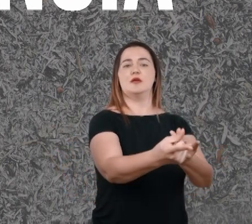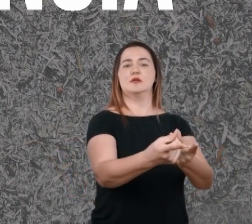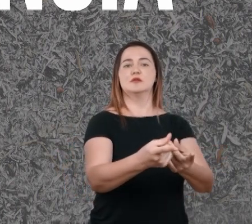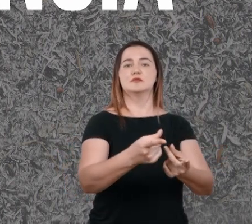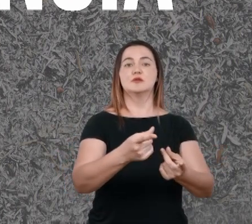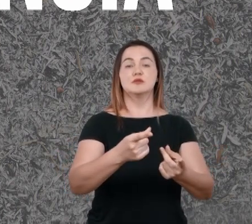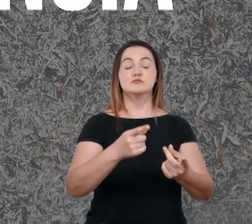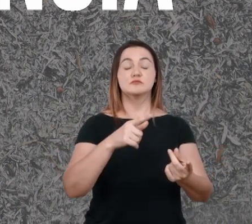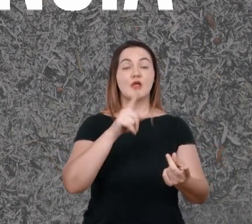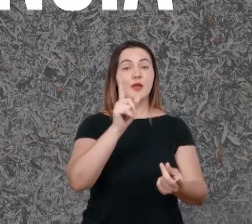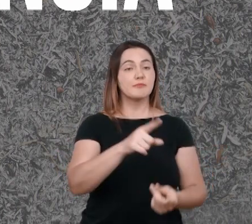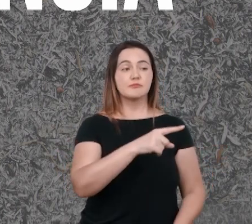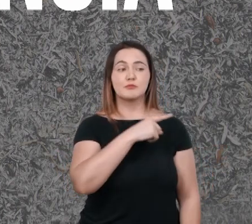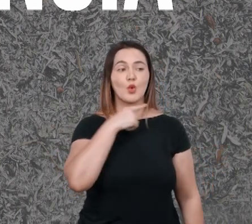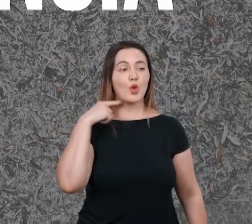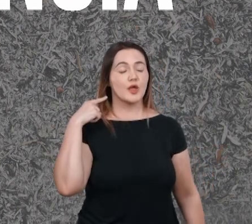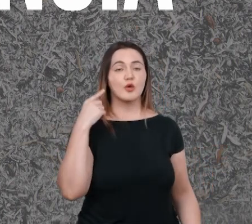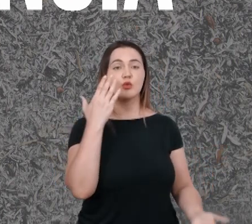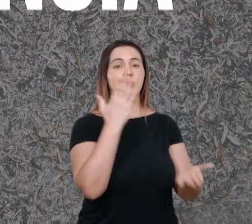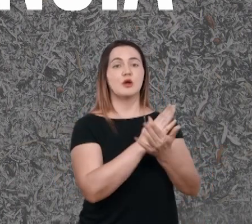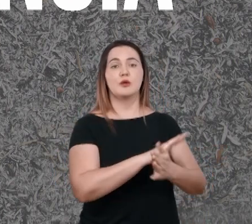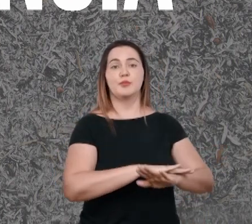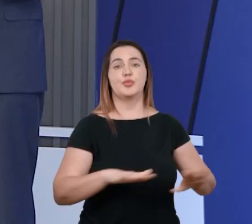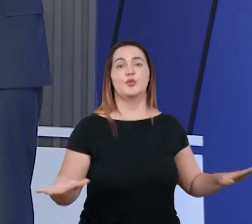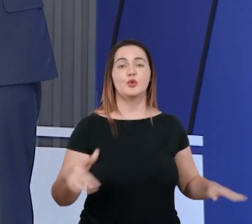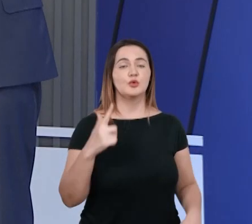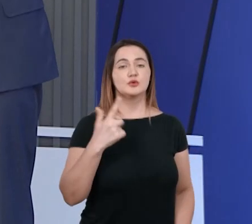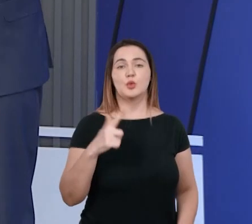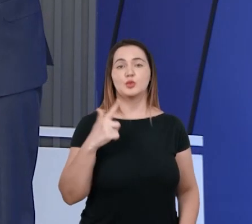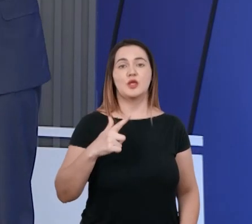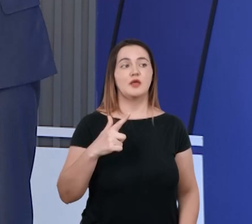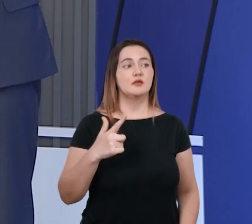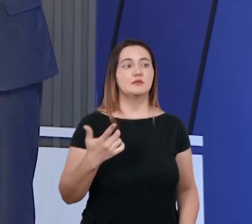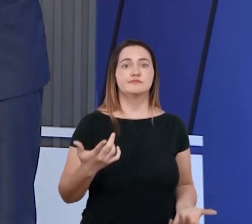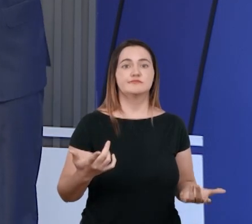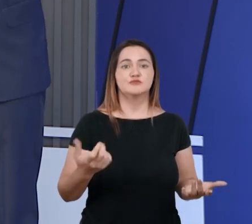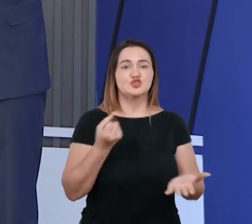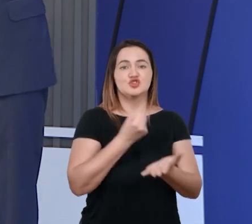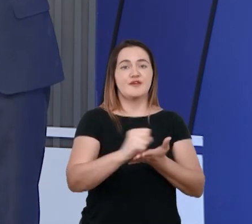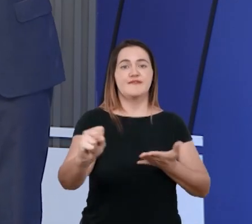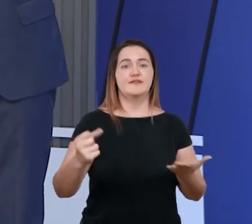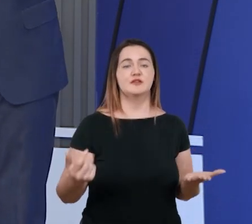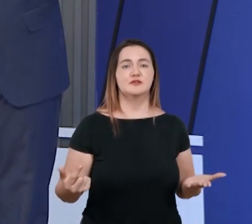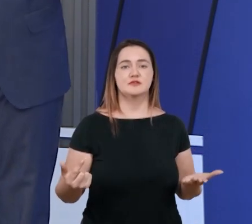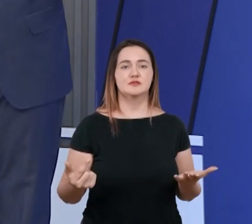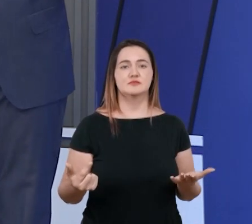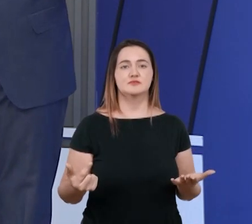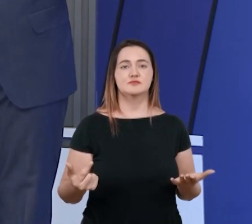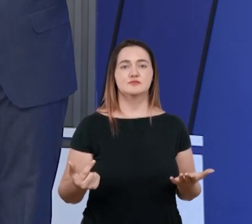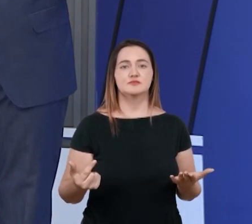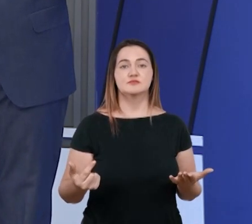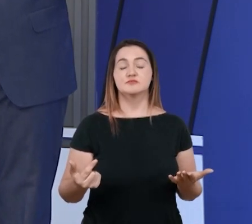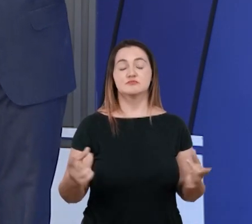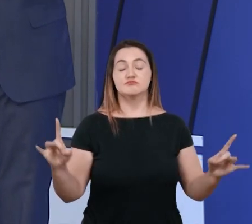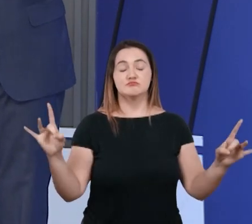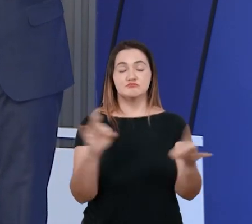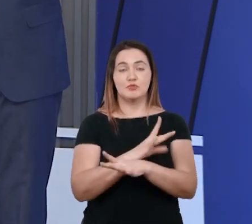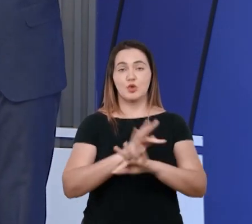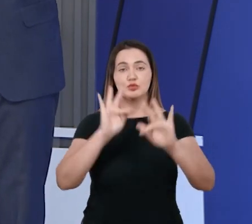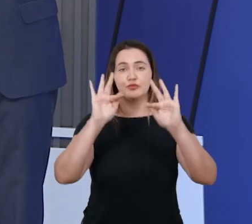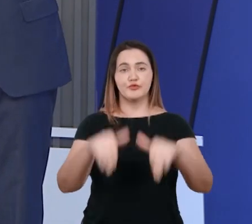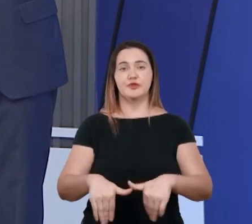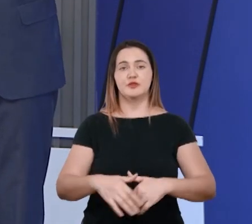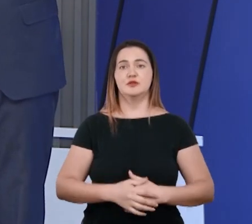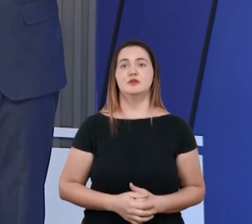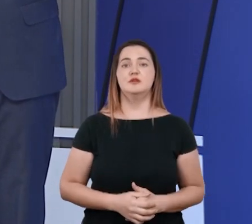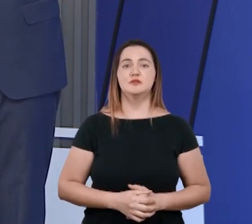queimado, mas o inferno é o fim da existência. Queimou, acabou, não há mais